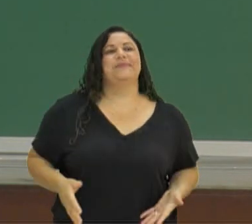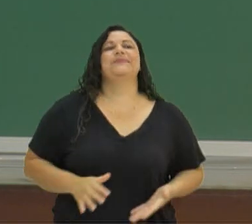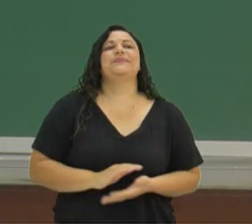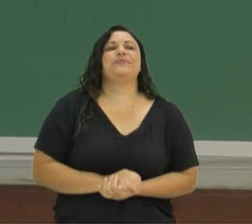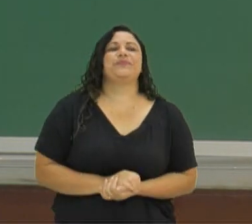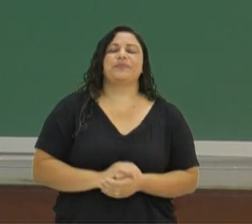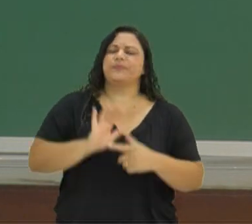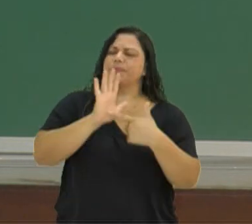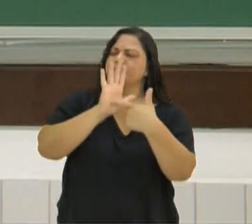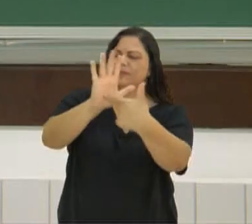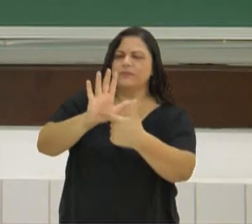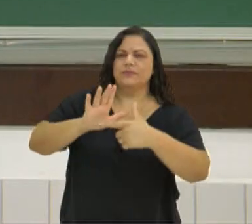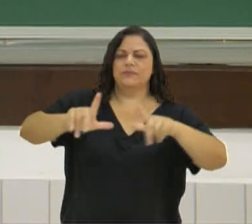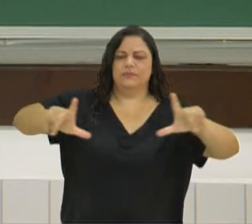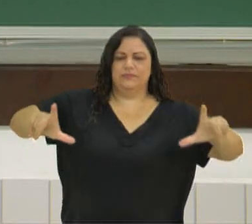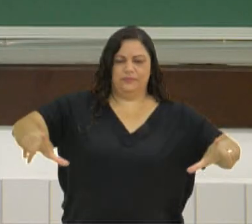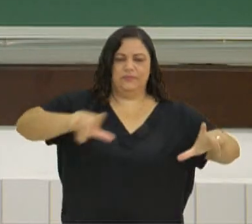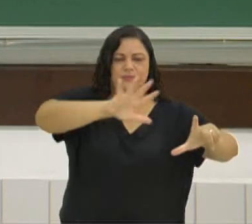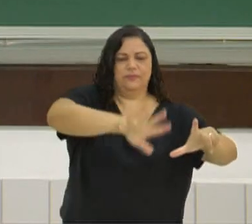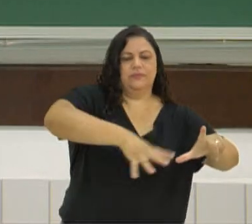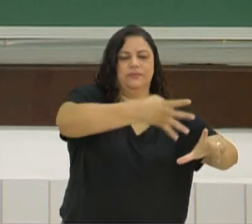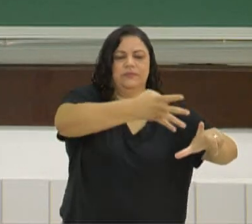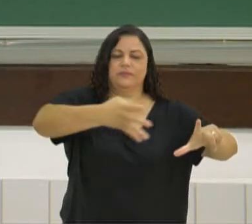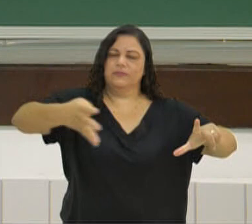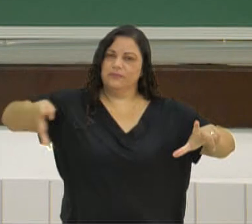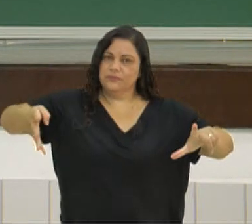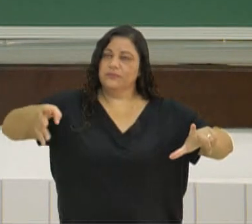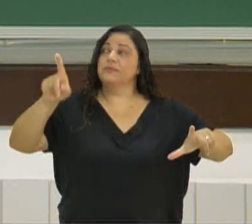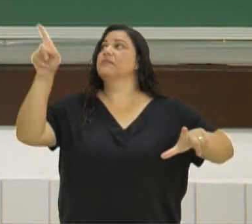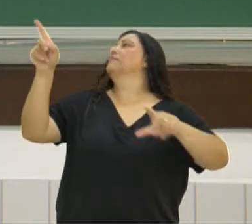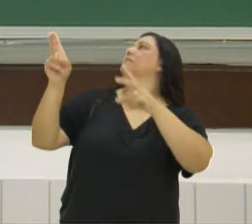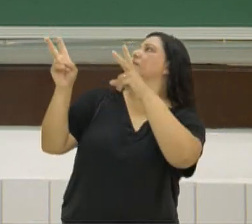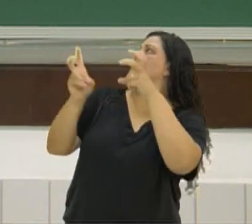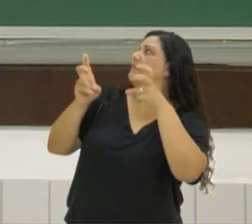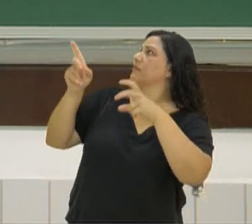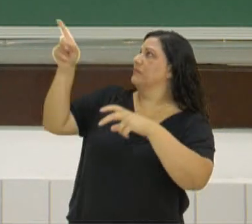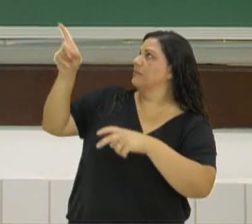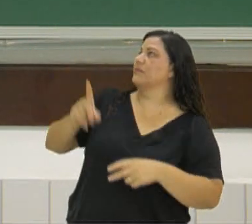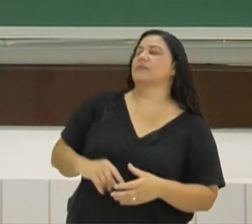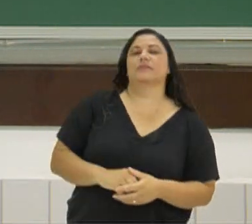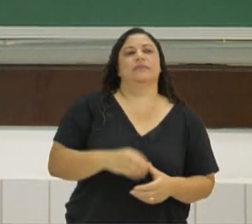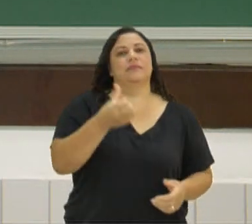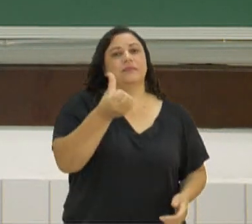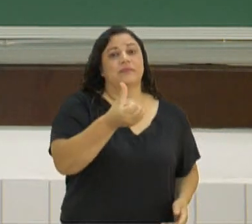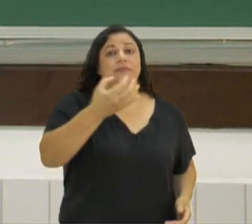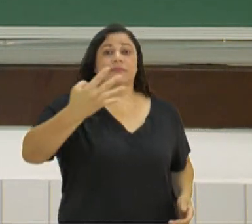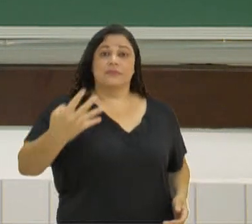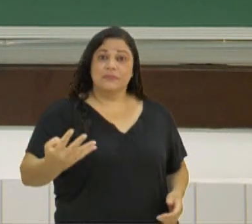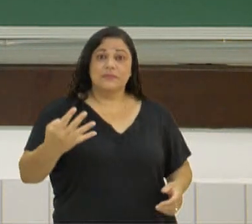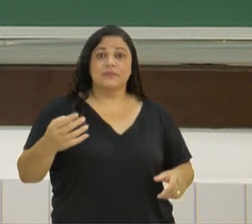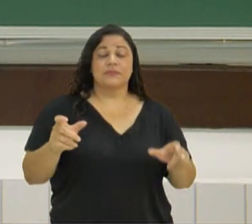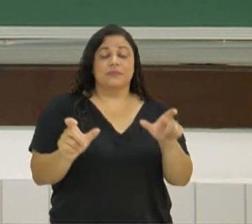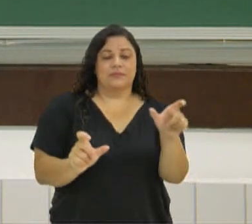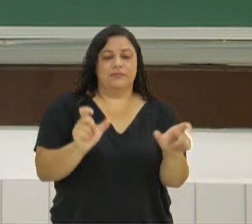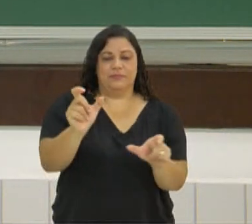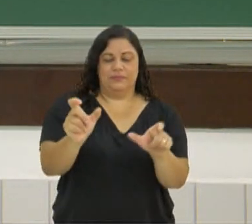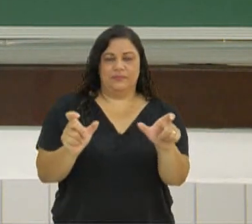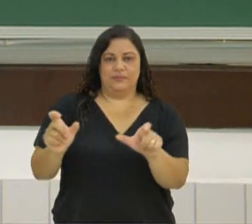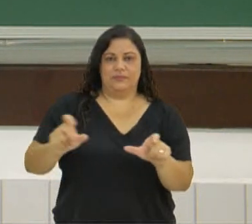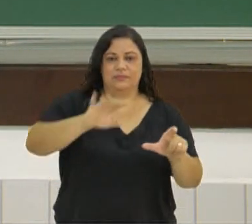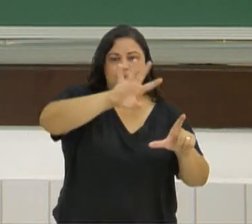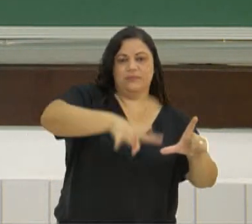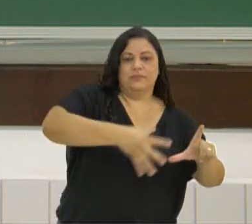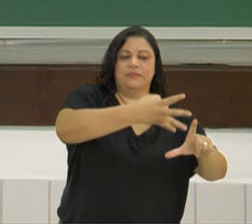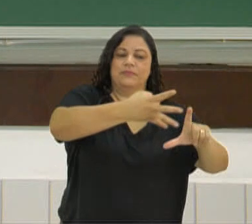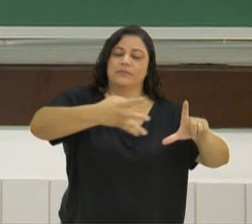Apresentamos o tabuleiro, vimos o tabuleiro na aula passada, né? São 64 casas. Essas casas são divididas em